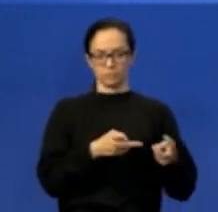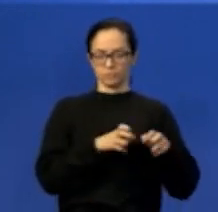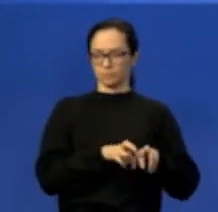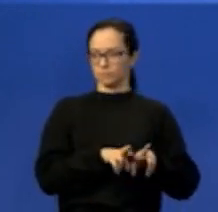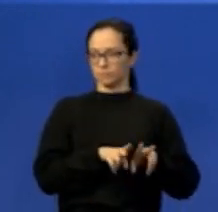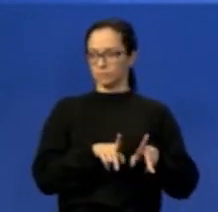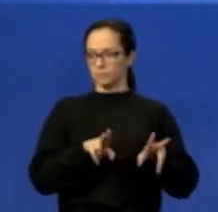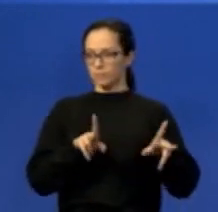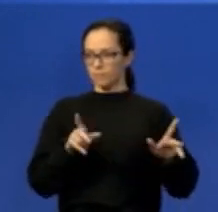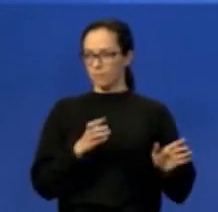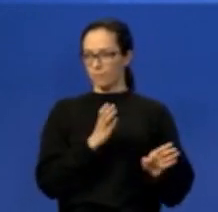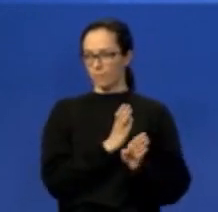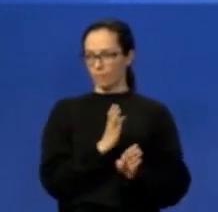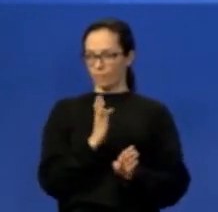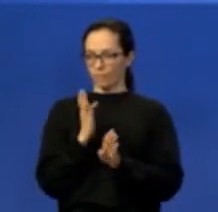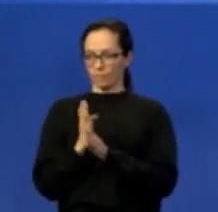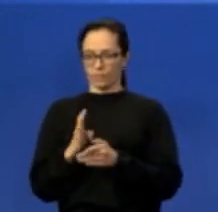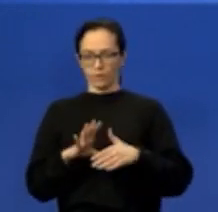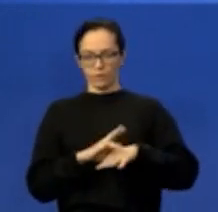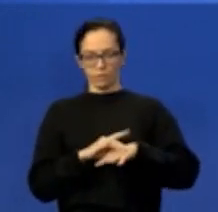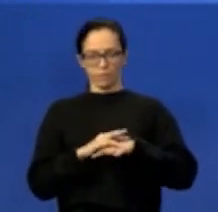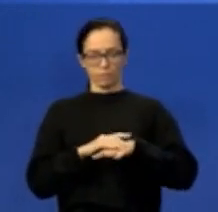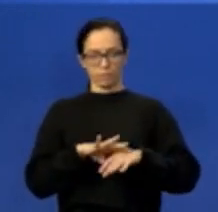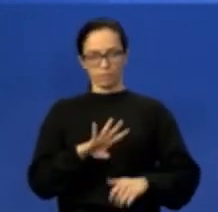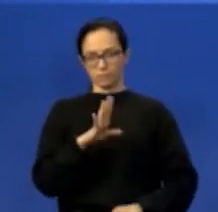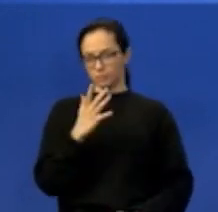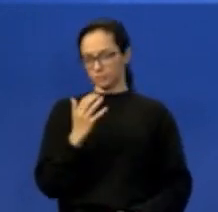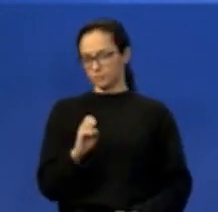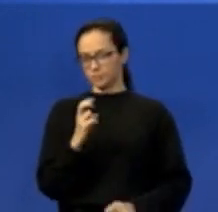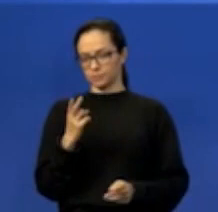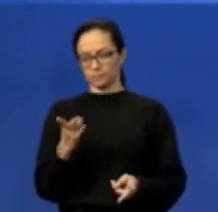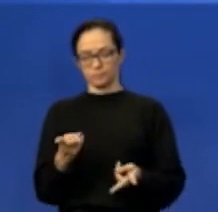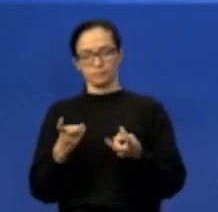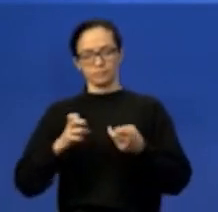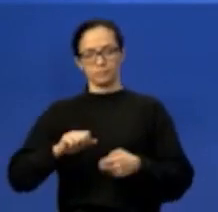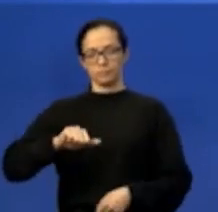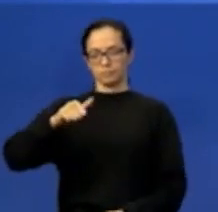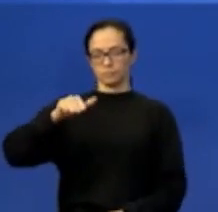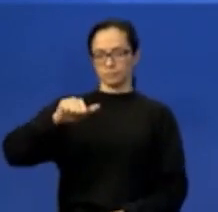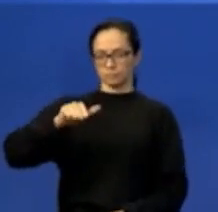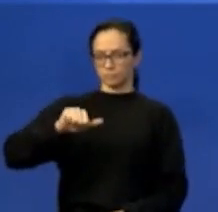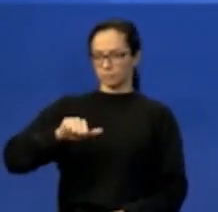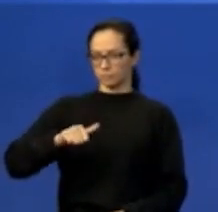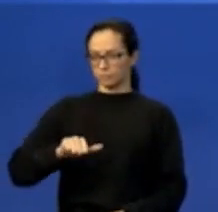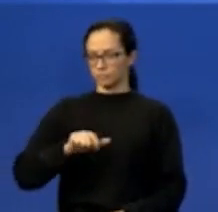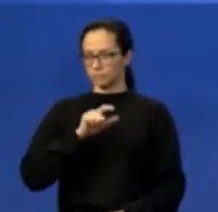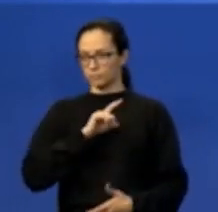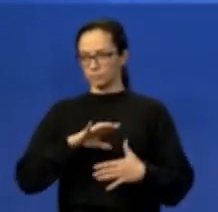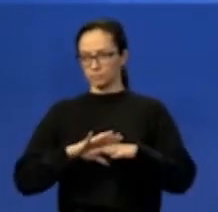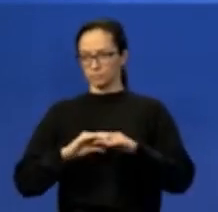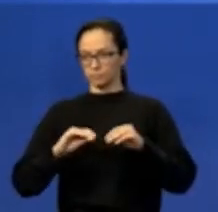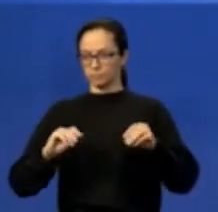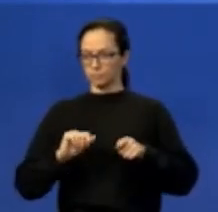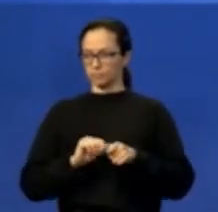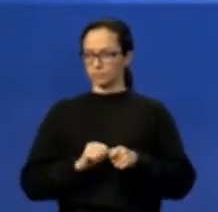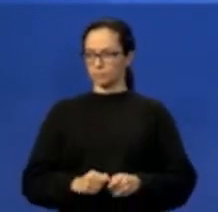tipos de identificação de doenças ou até mesmo para avaliação como exames